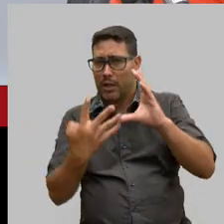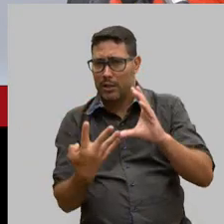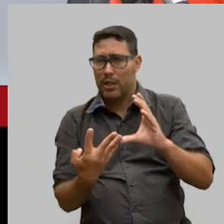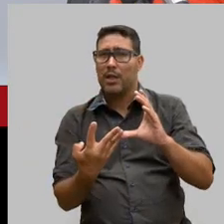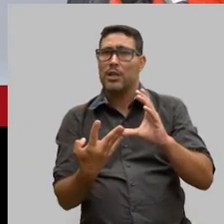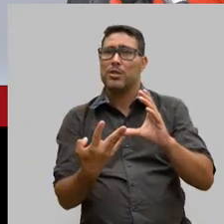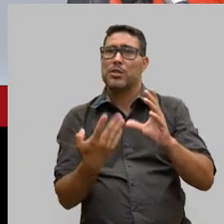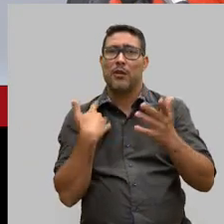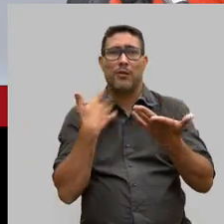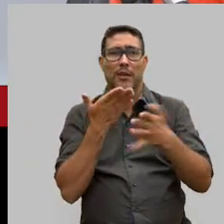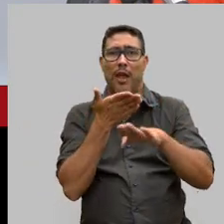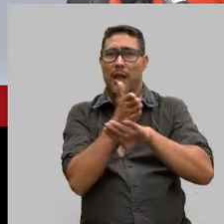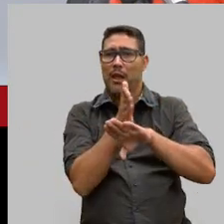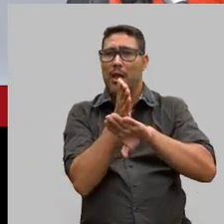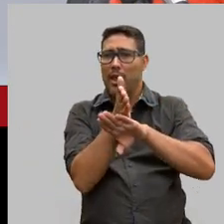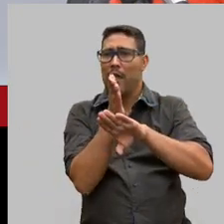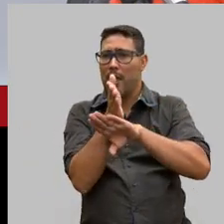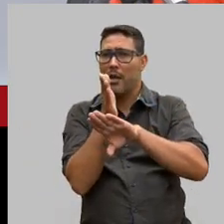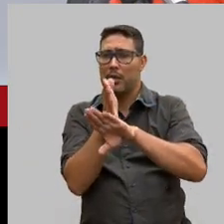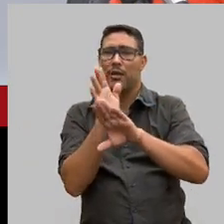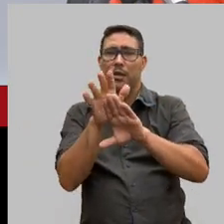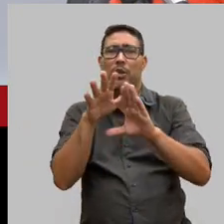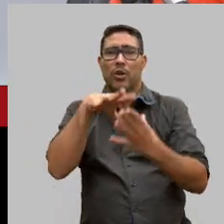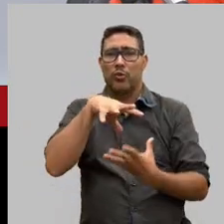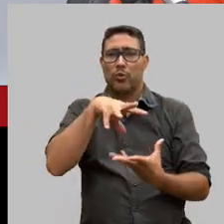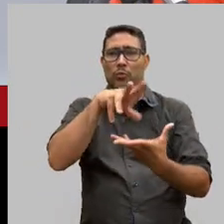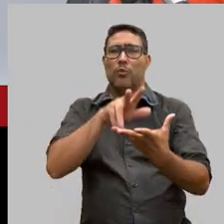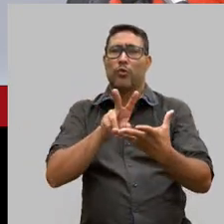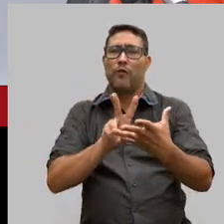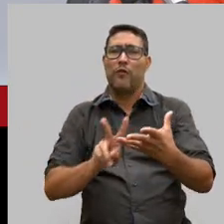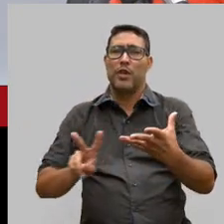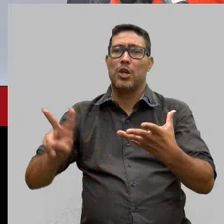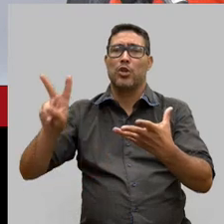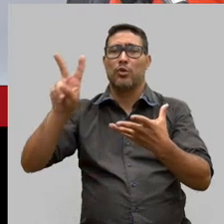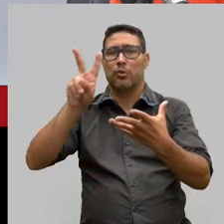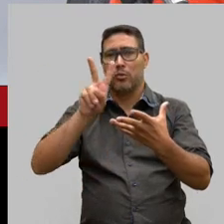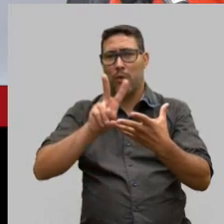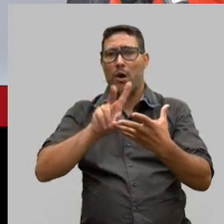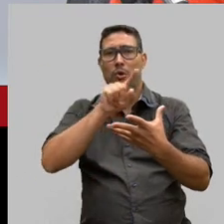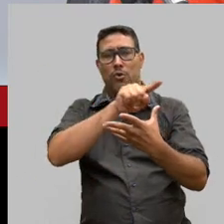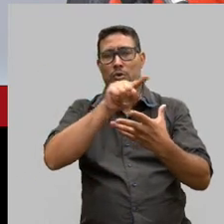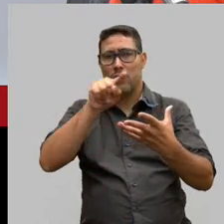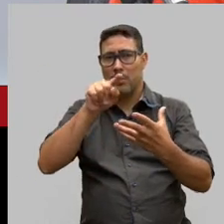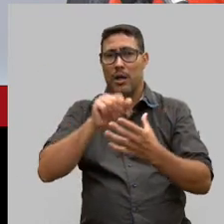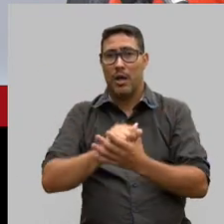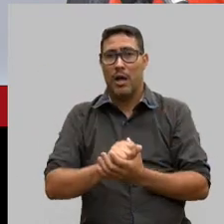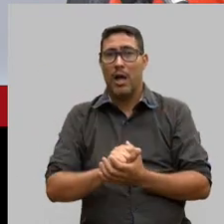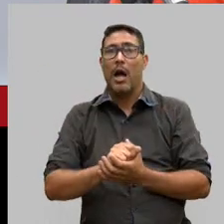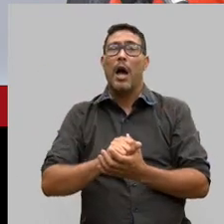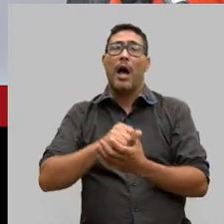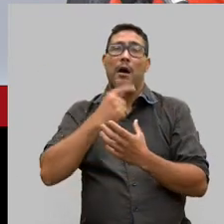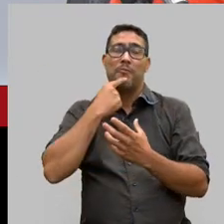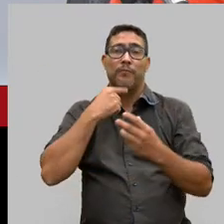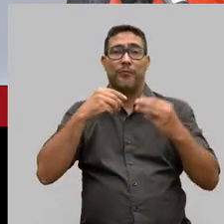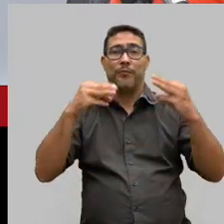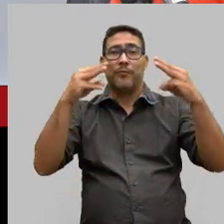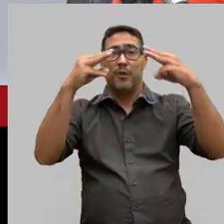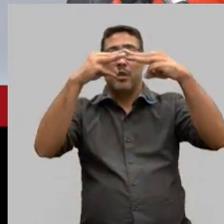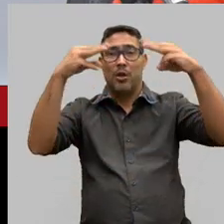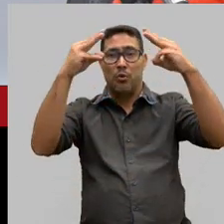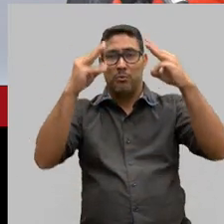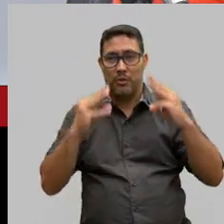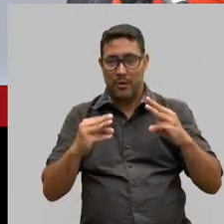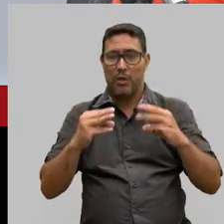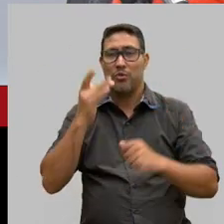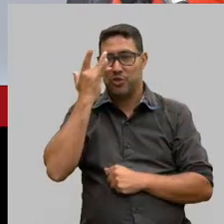tour ali naquele mundo virtual da cidade de São João Del Rei da região até o museu de Ouro Preto ele já fez e nós nunca fomos lá